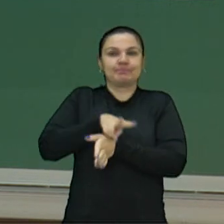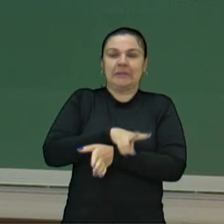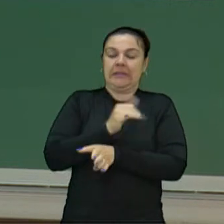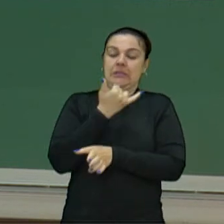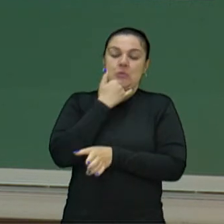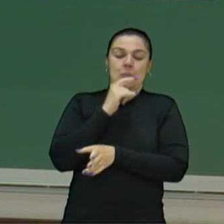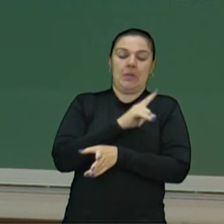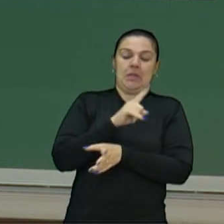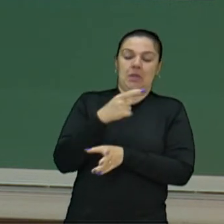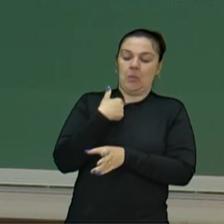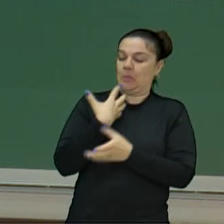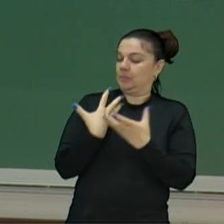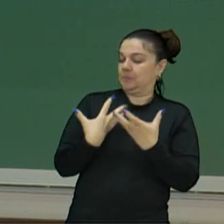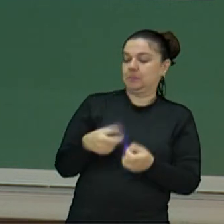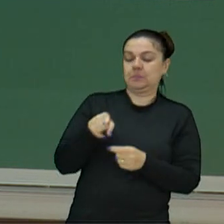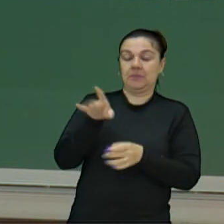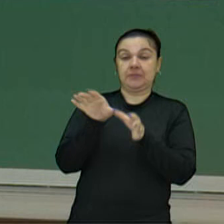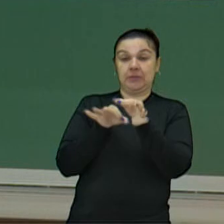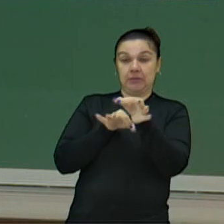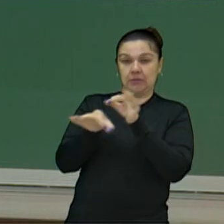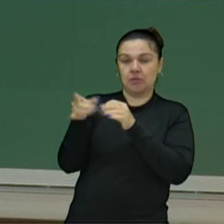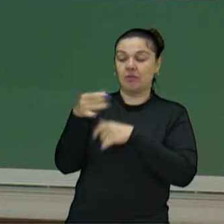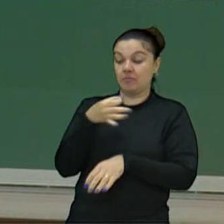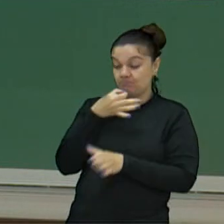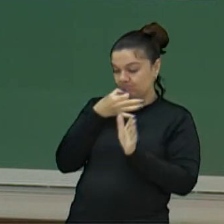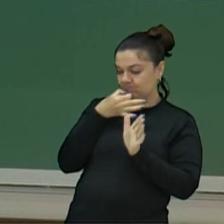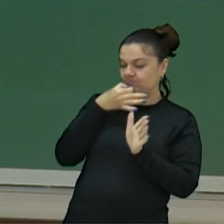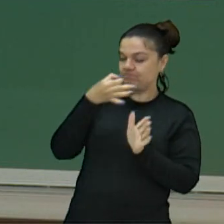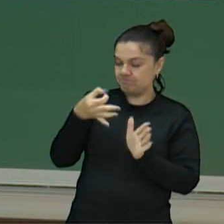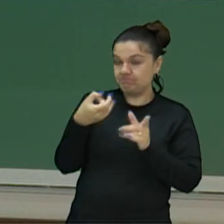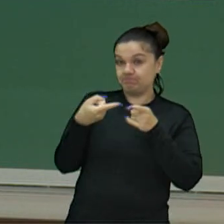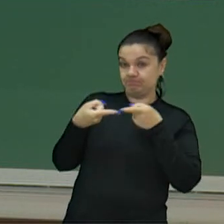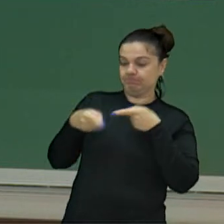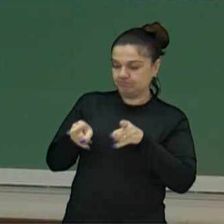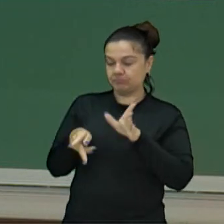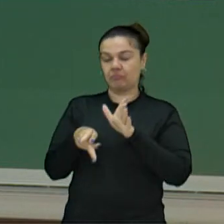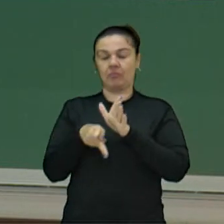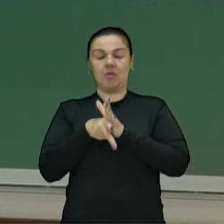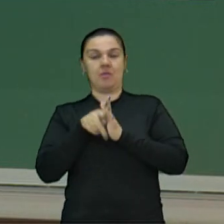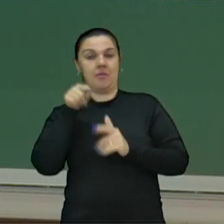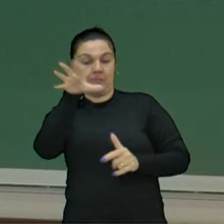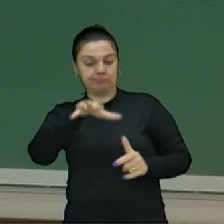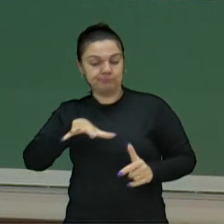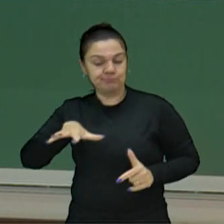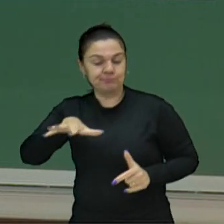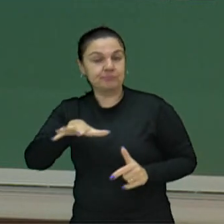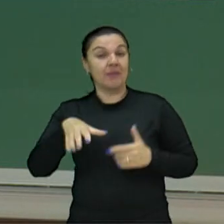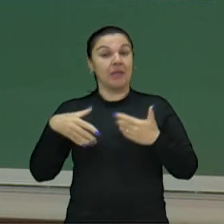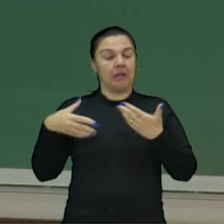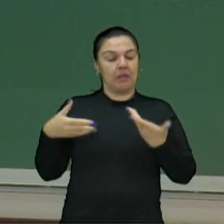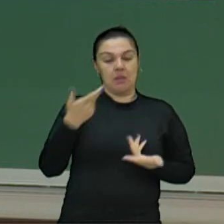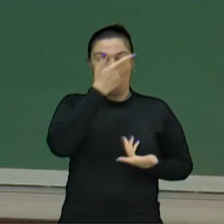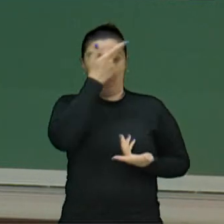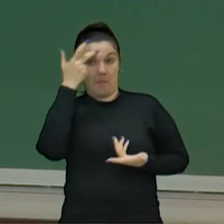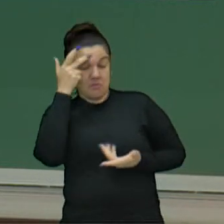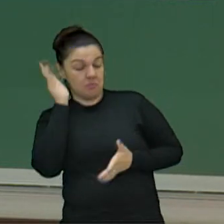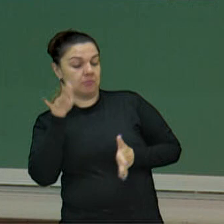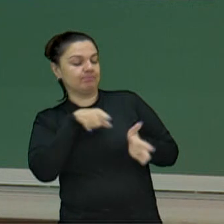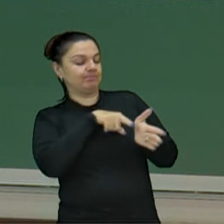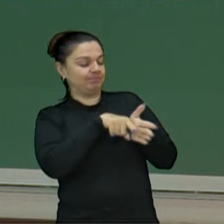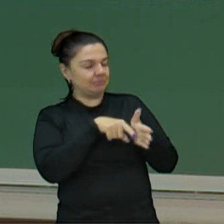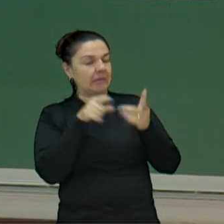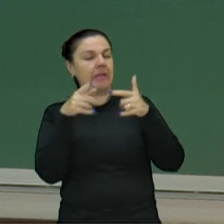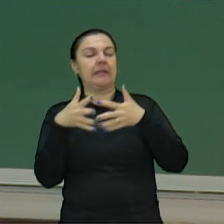foi um estruturalista e ele vai fazer uma crítica até mesmo ao estruturalismo. Então, dentre os estudiosos, é um